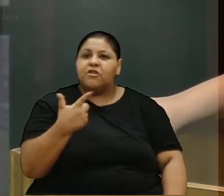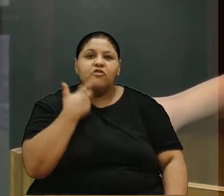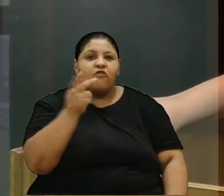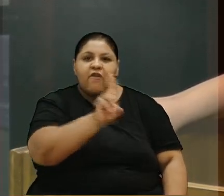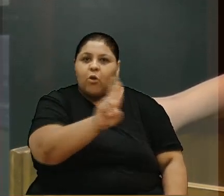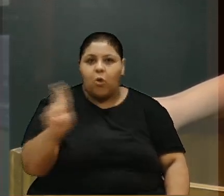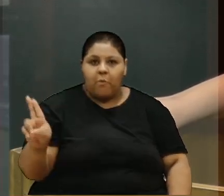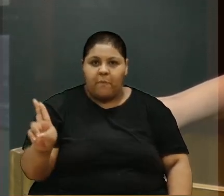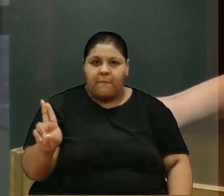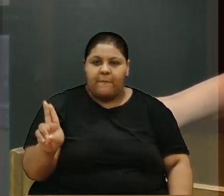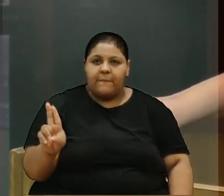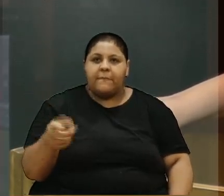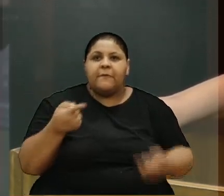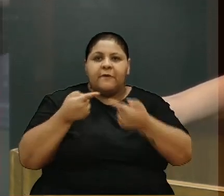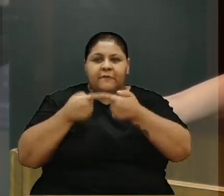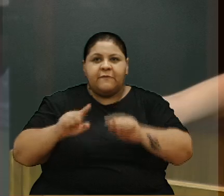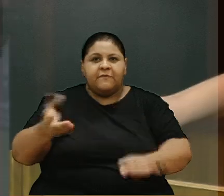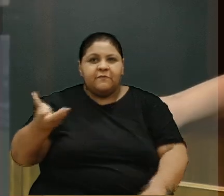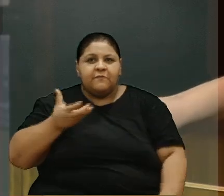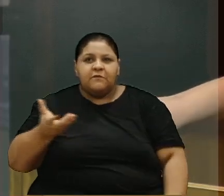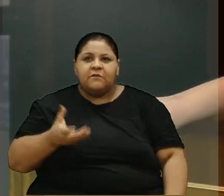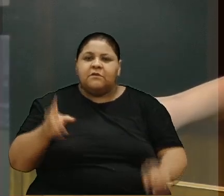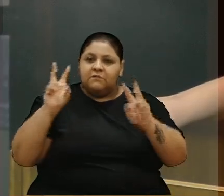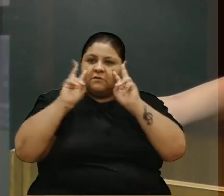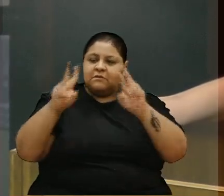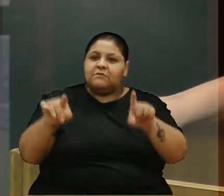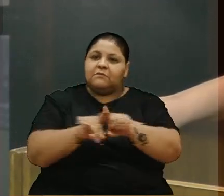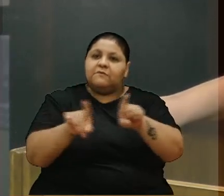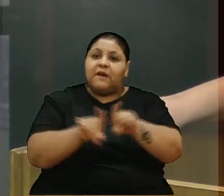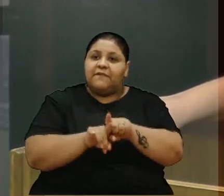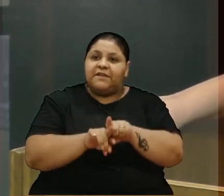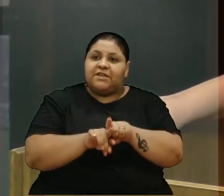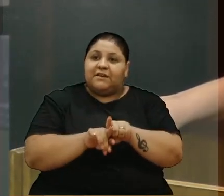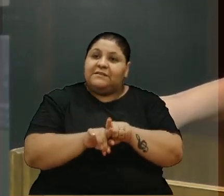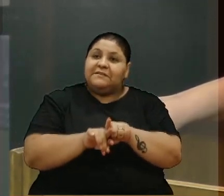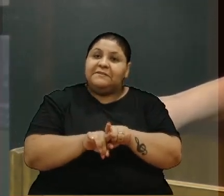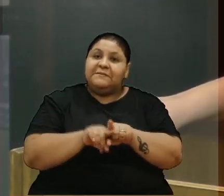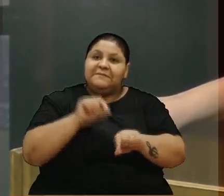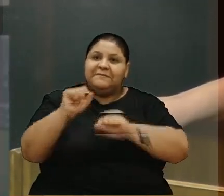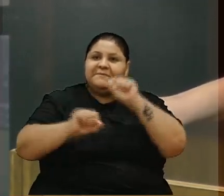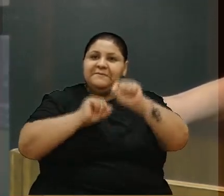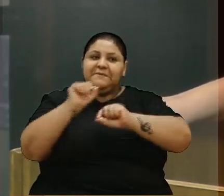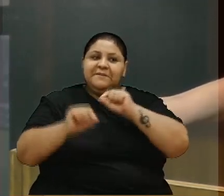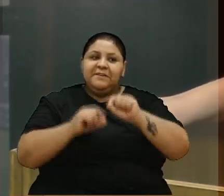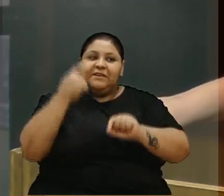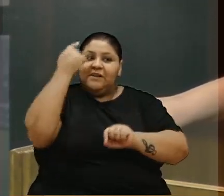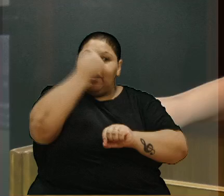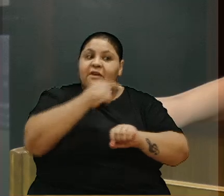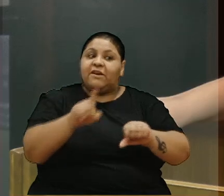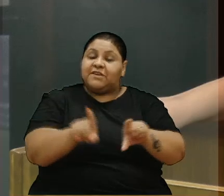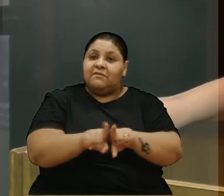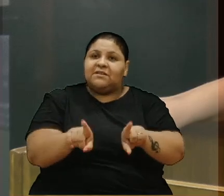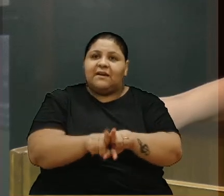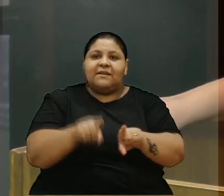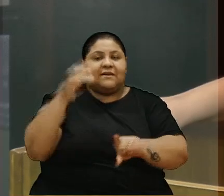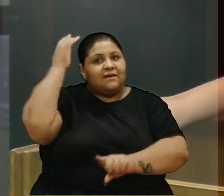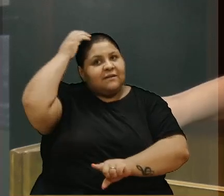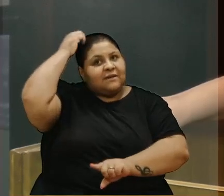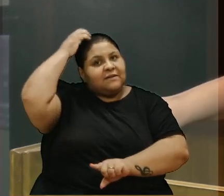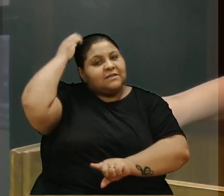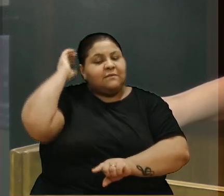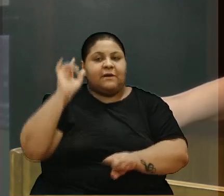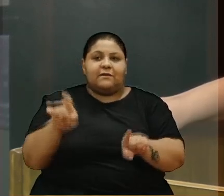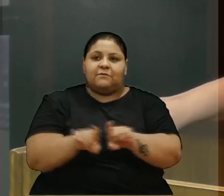nome aqui, mas se quiserem, vão lá ver qual foi o vereador que falou da aparência da colega vereadora.